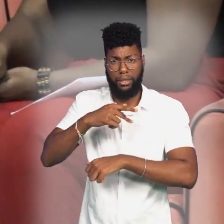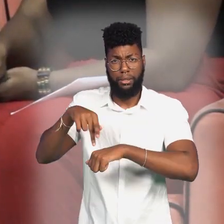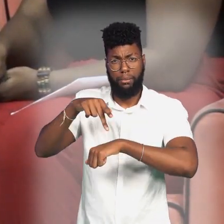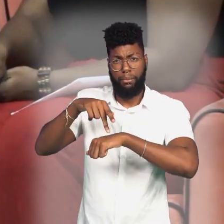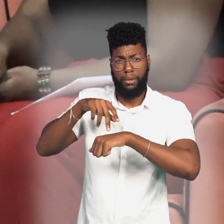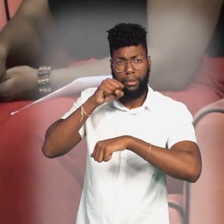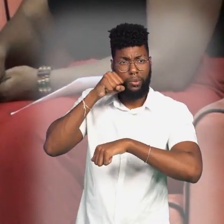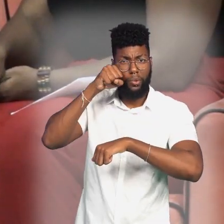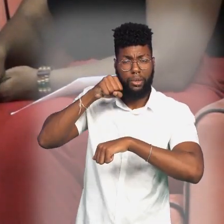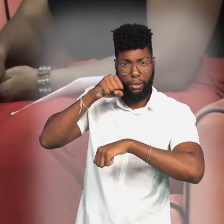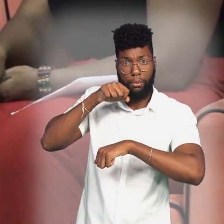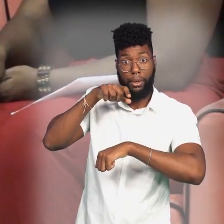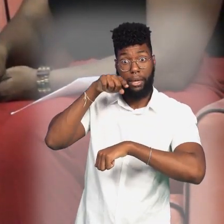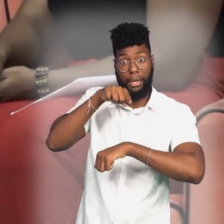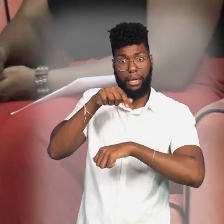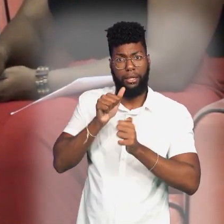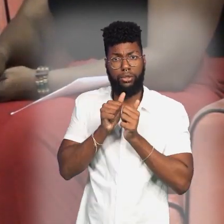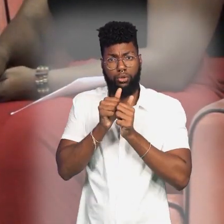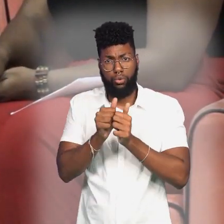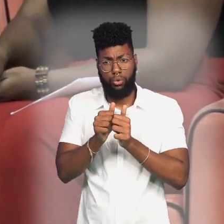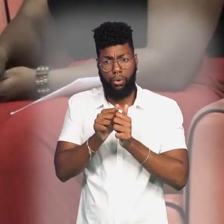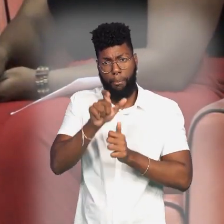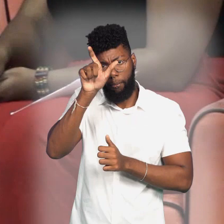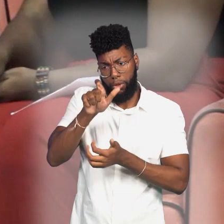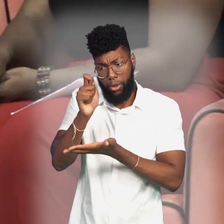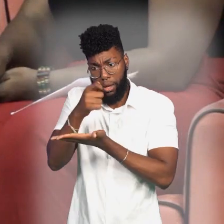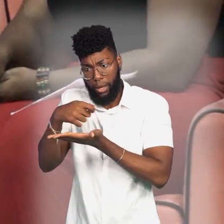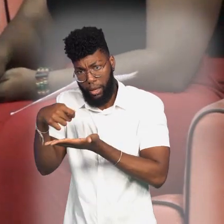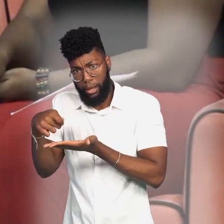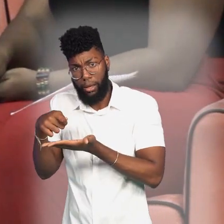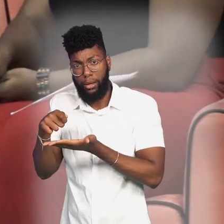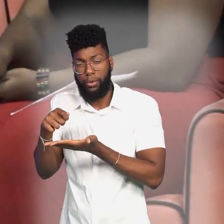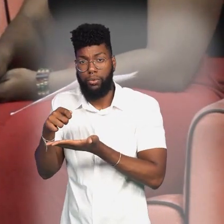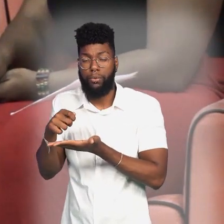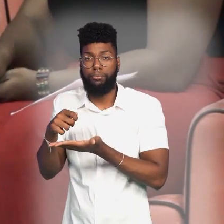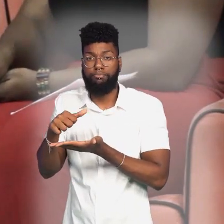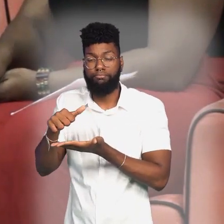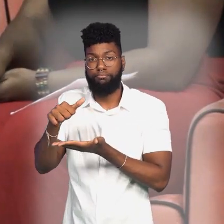e um escritor do Haiti,